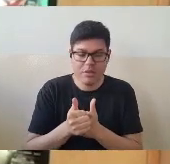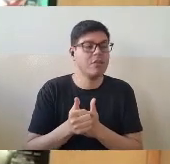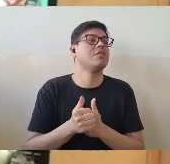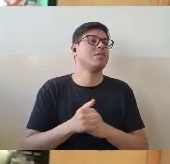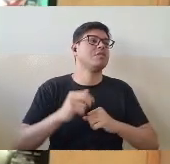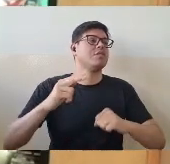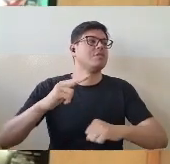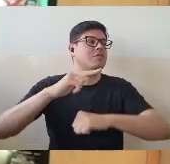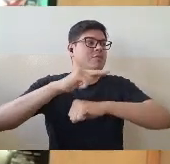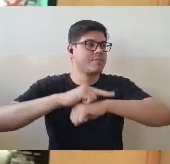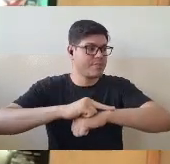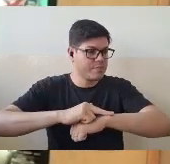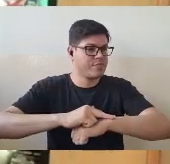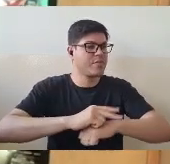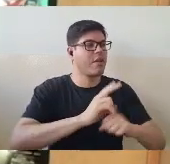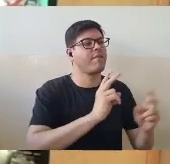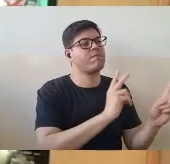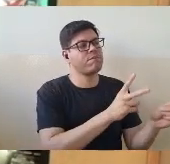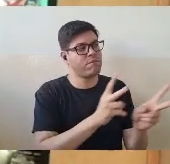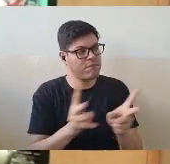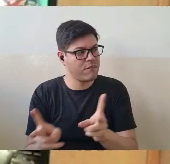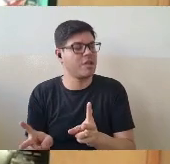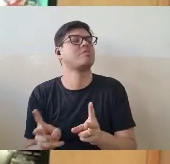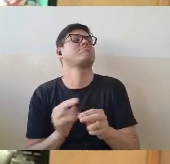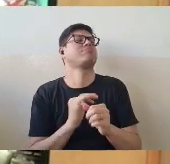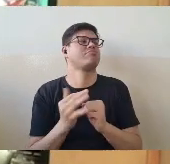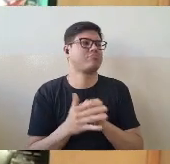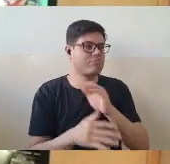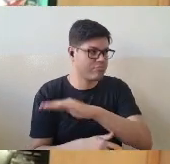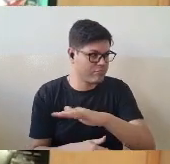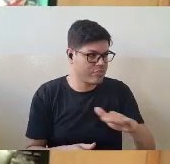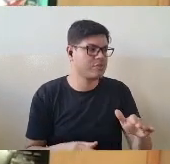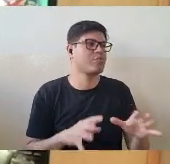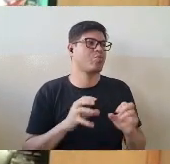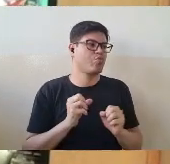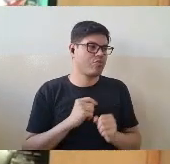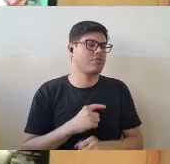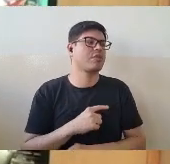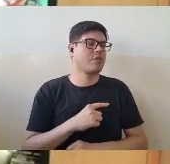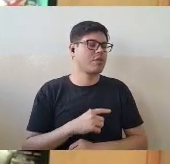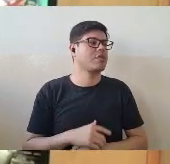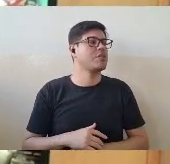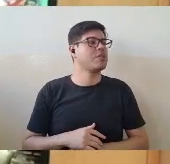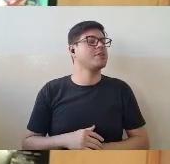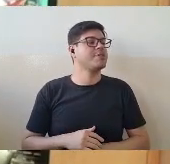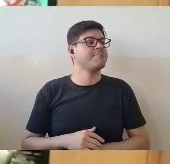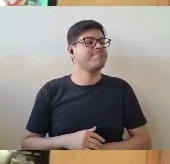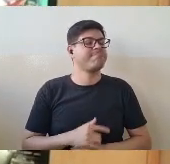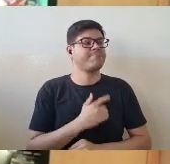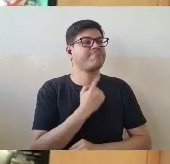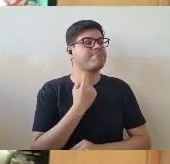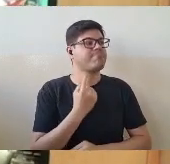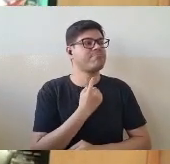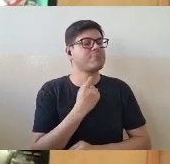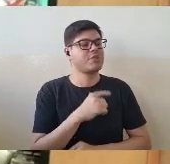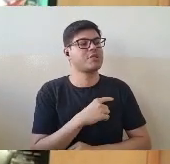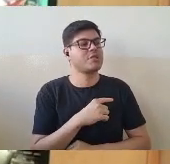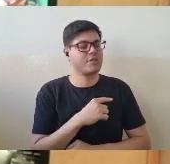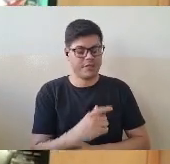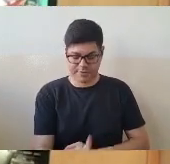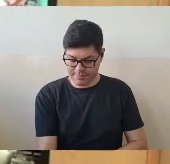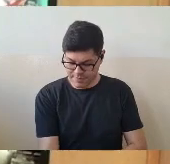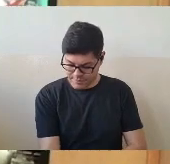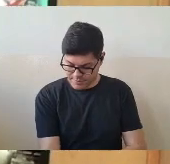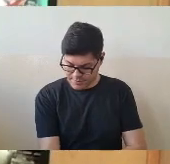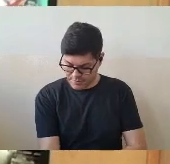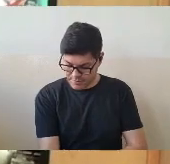né? Mas óbitos não tem, pelo menos ouvindo o site da prefeitura, não vimos óbitos. Eu acompanhei também o site. Entendeu? Toda semana,